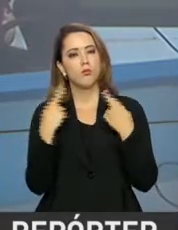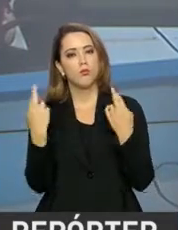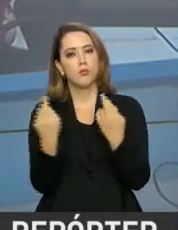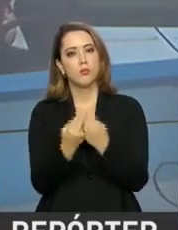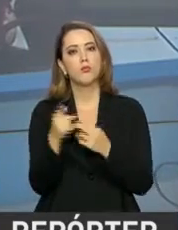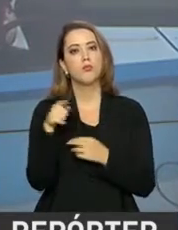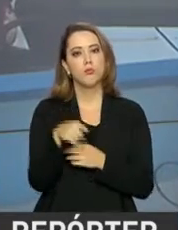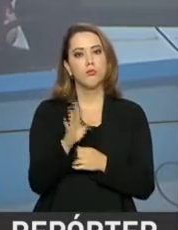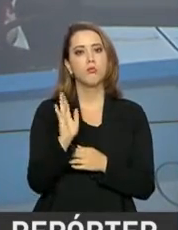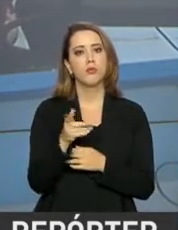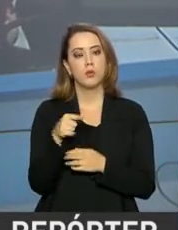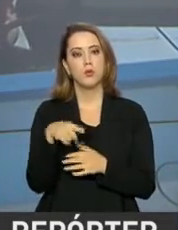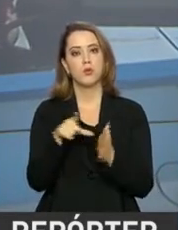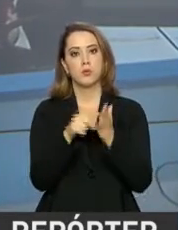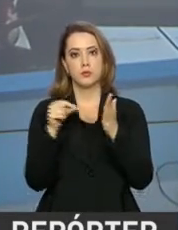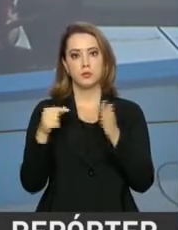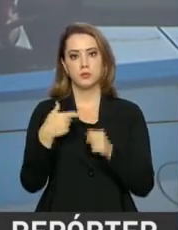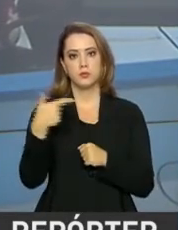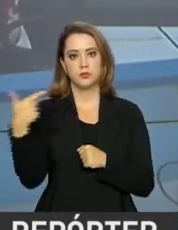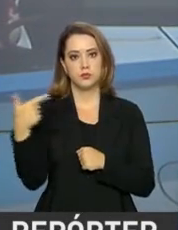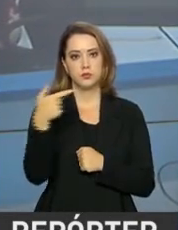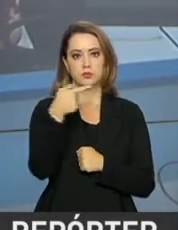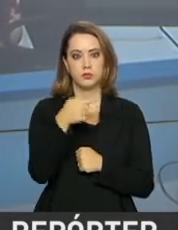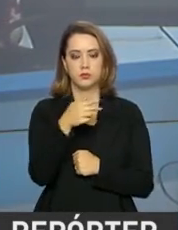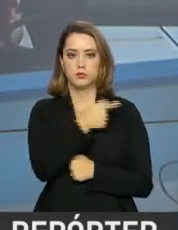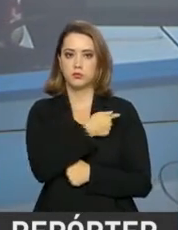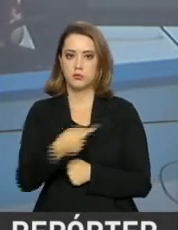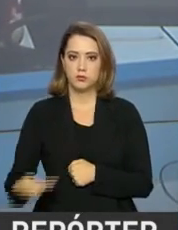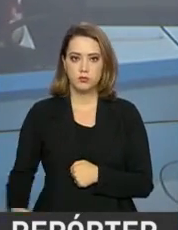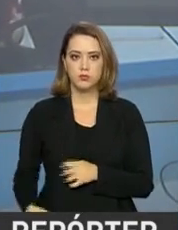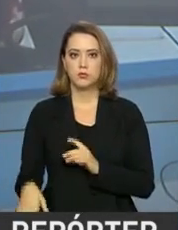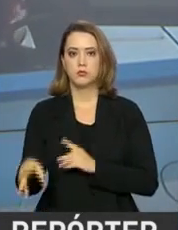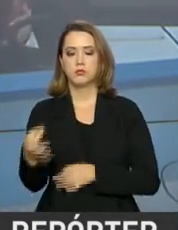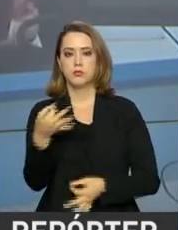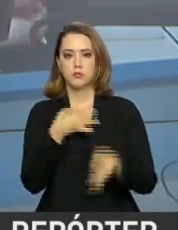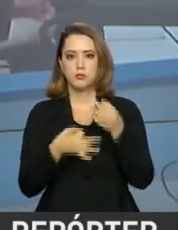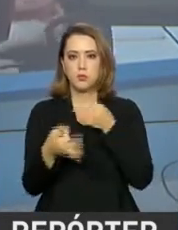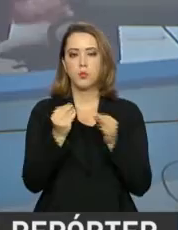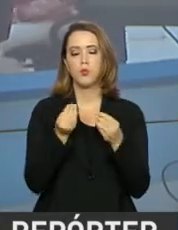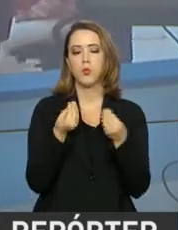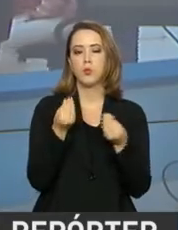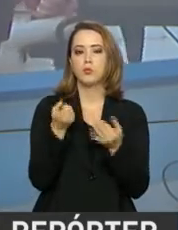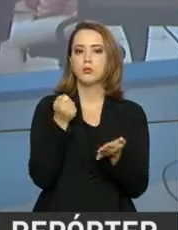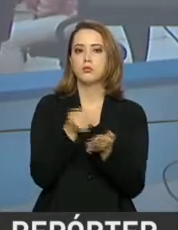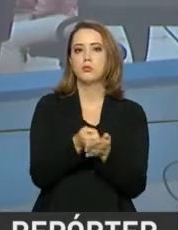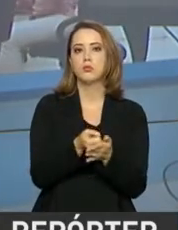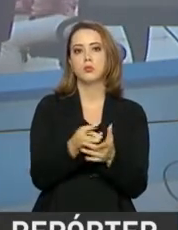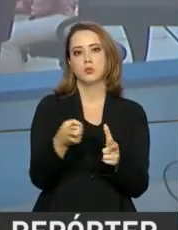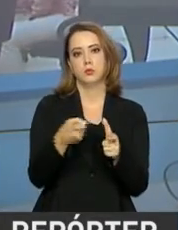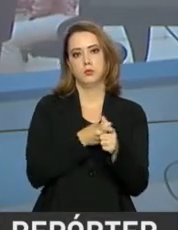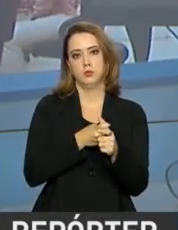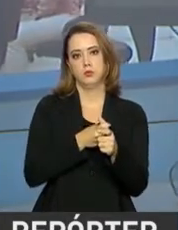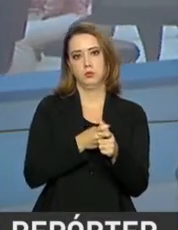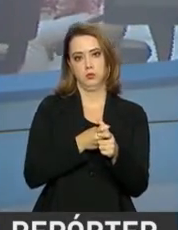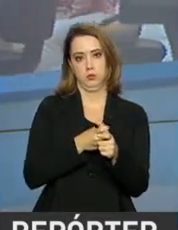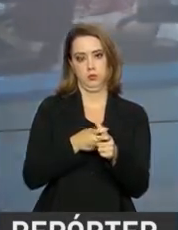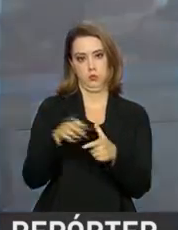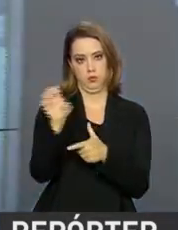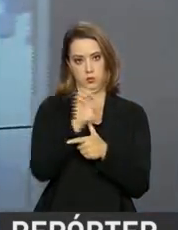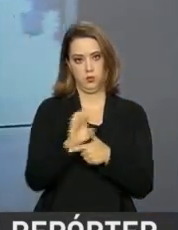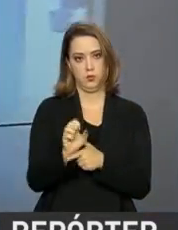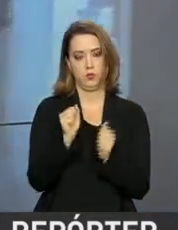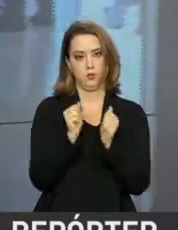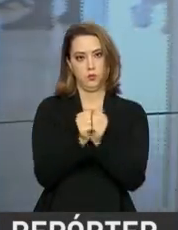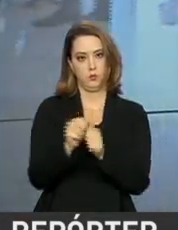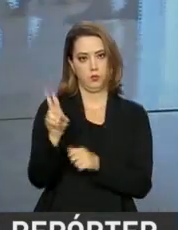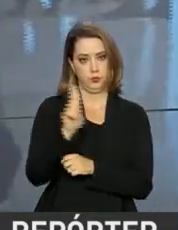pouco no Palácio do Planalto com os 27 governadores para discutir a renegociação das dívidas dos estados com a União. O repórter Paulo